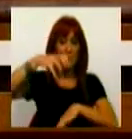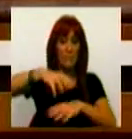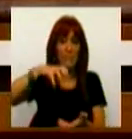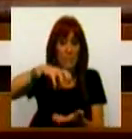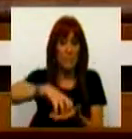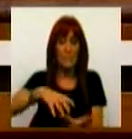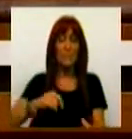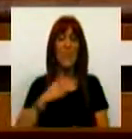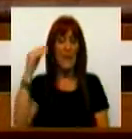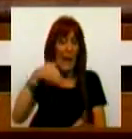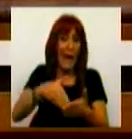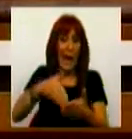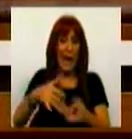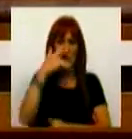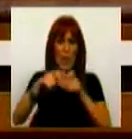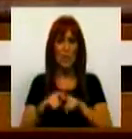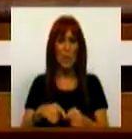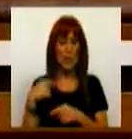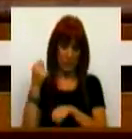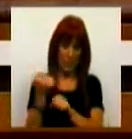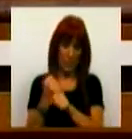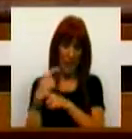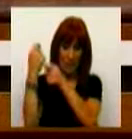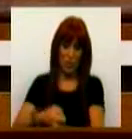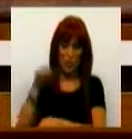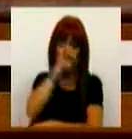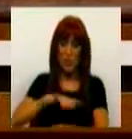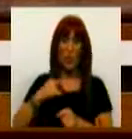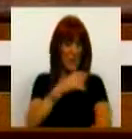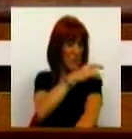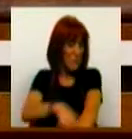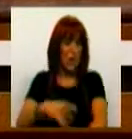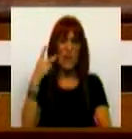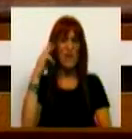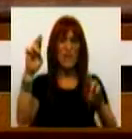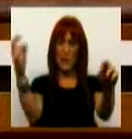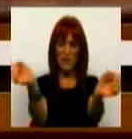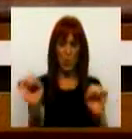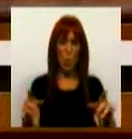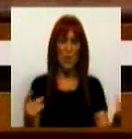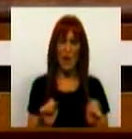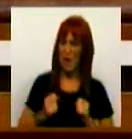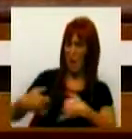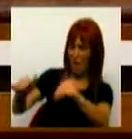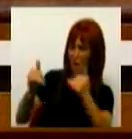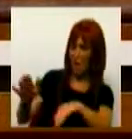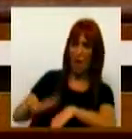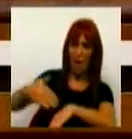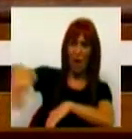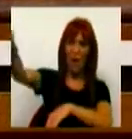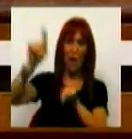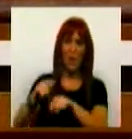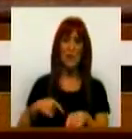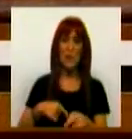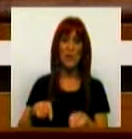os clientes eram gente da lavoura, que a miséria e uma vida sem esperança empurravam à força para fora do